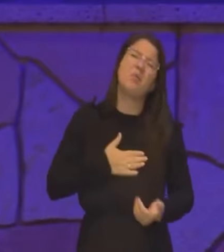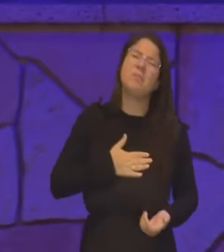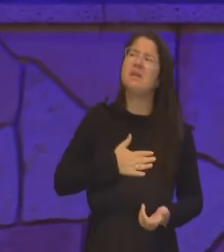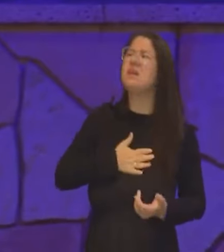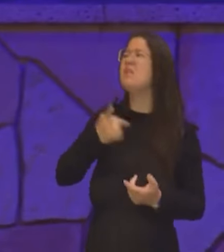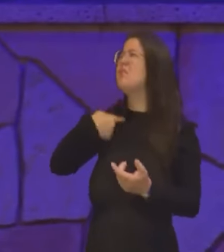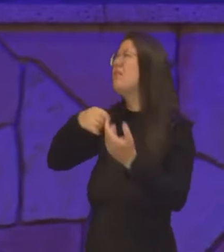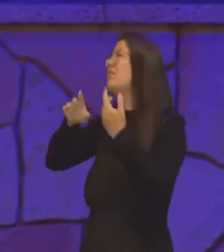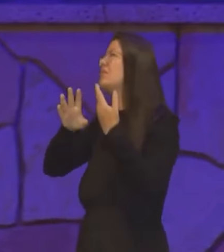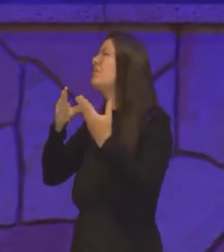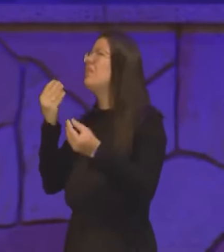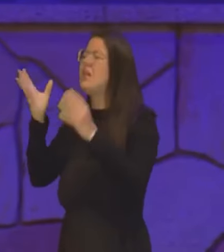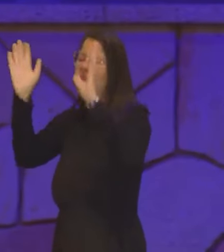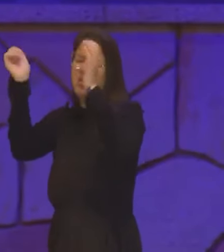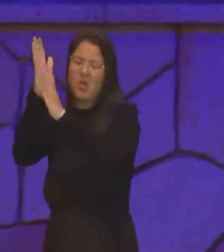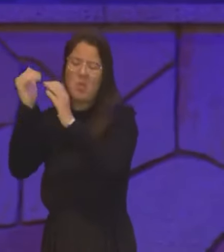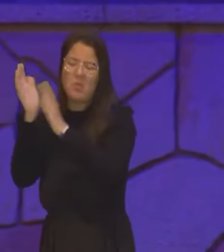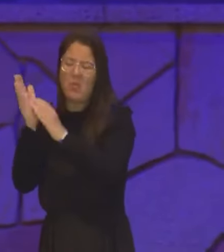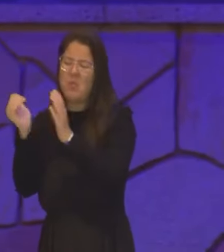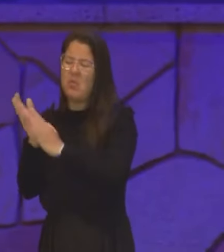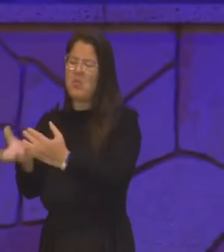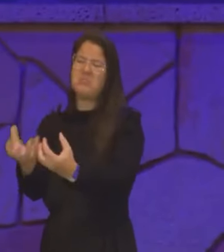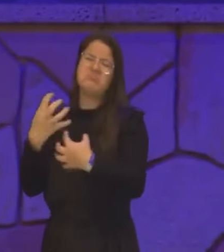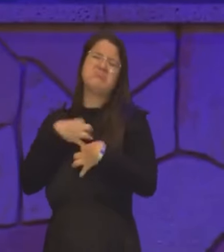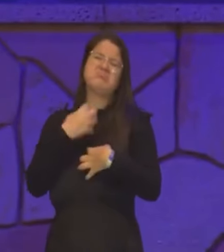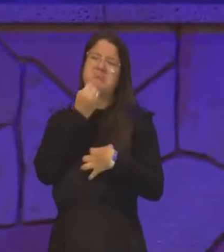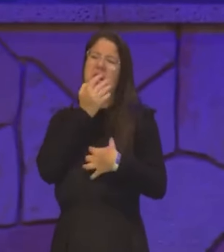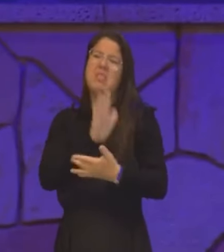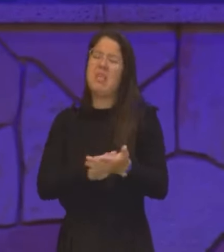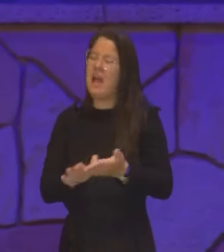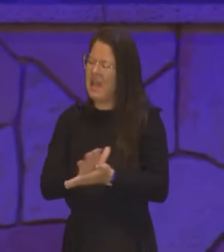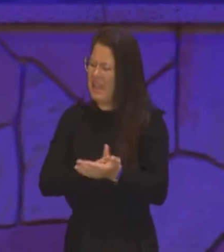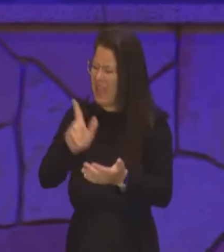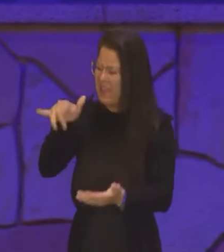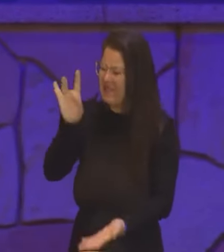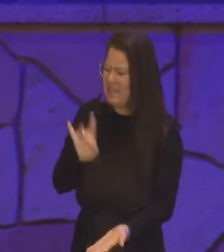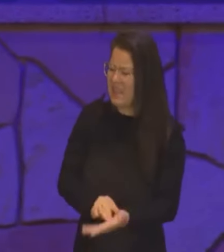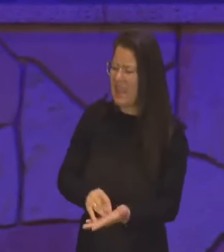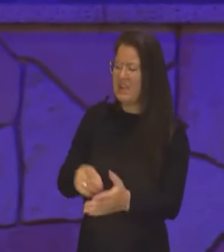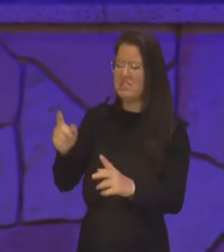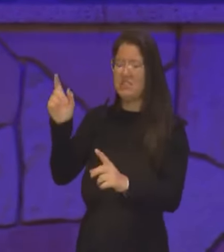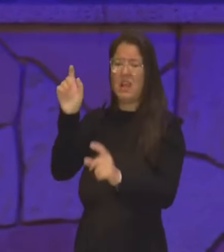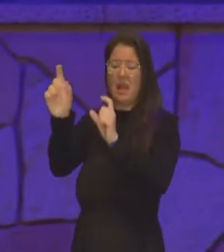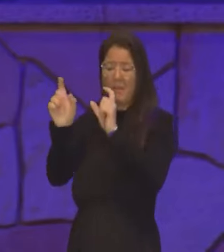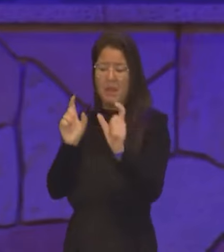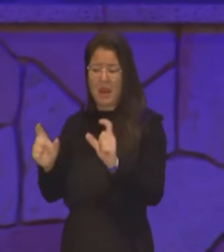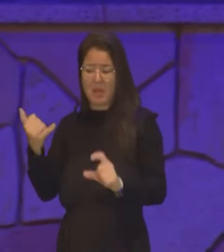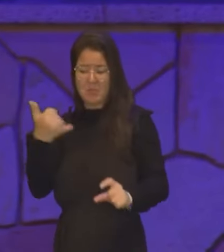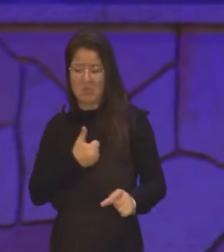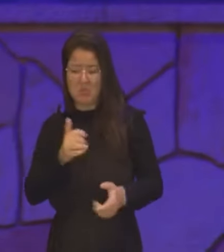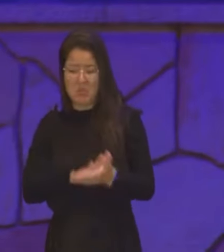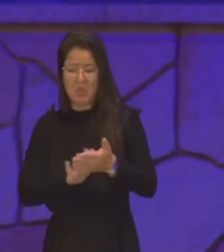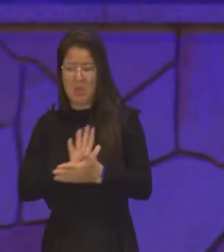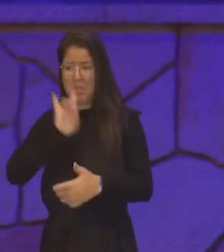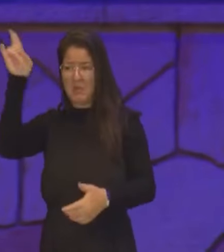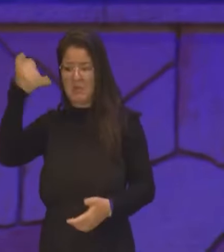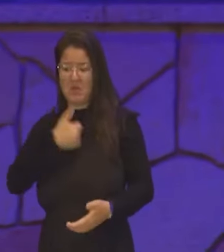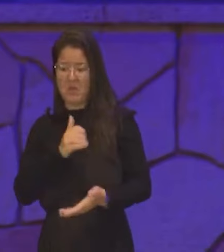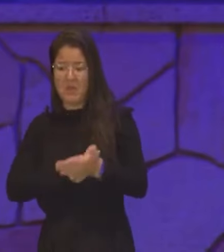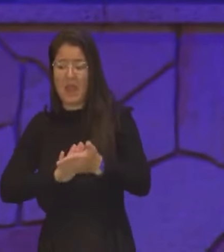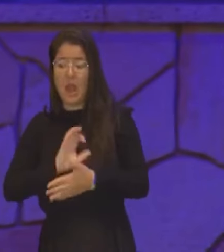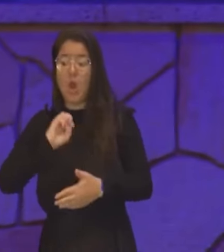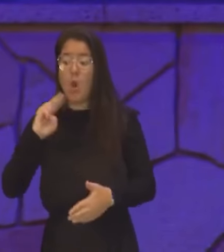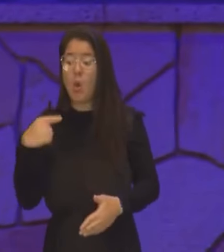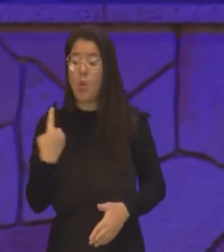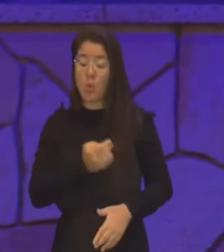como esse louvor não foi edificante. Será que realmente a palavra não tem falado conosco? Deus não tem falado conosco? Ou será que o